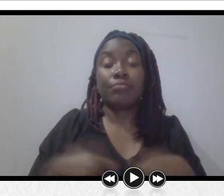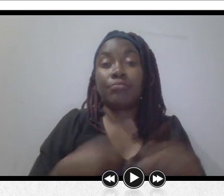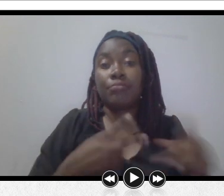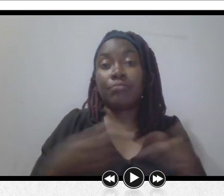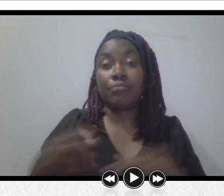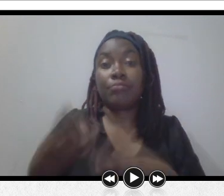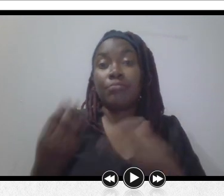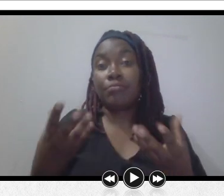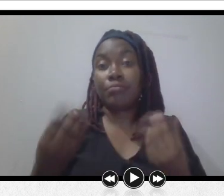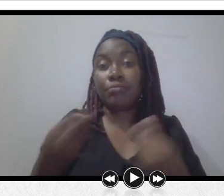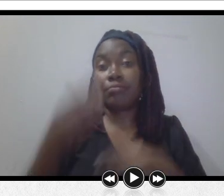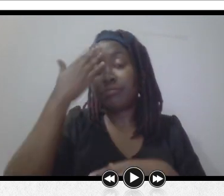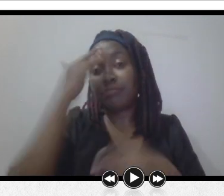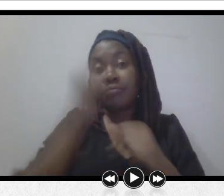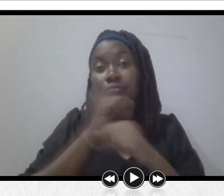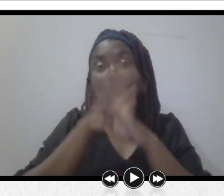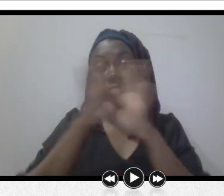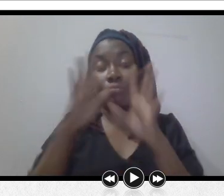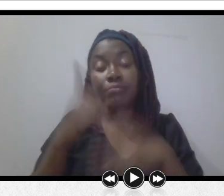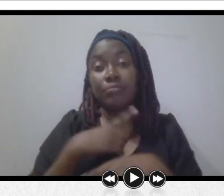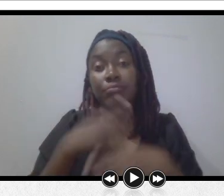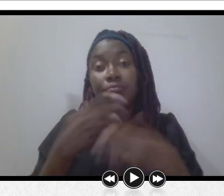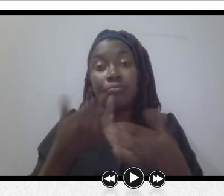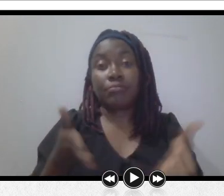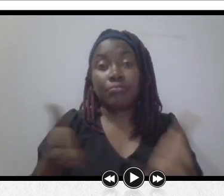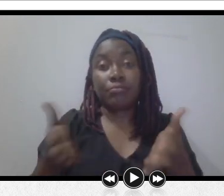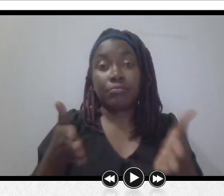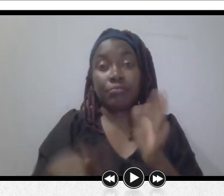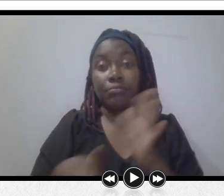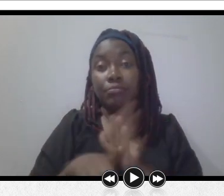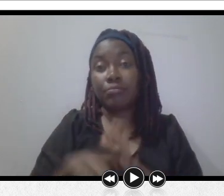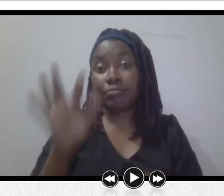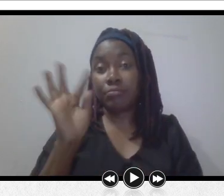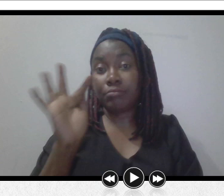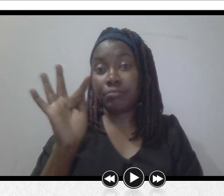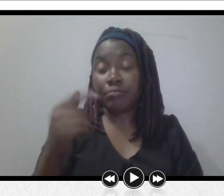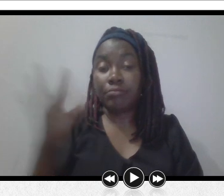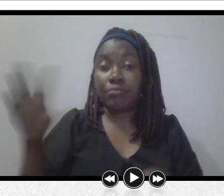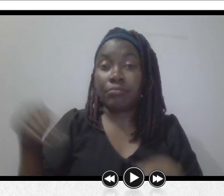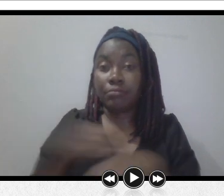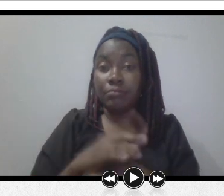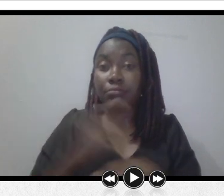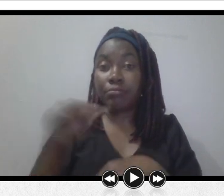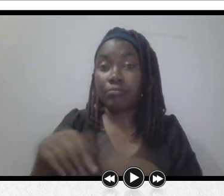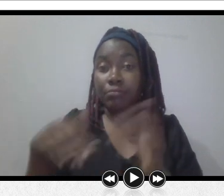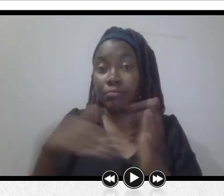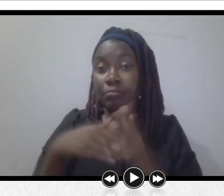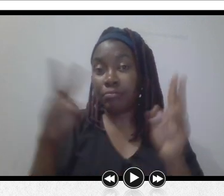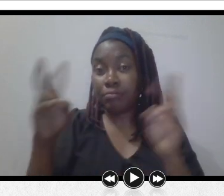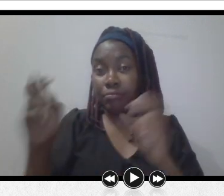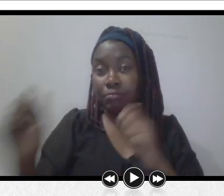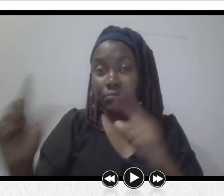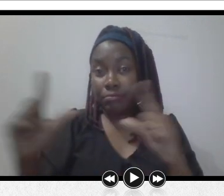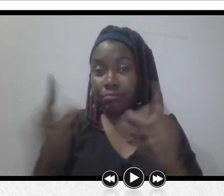padronização ela foi bastante compreendida, né, e nós tivemos aqui o trâmite de uma legislação federal, e eu trago aqui no último tópico desse